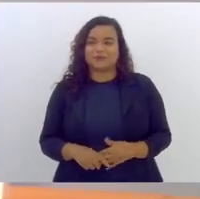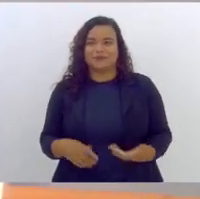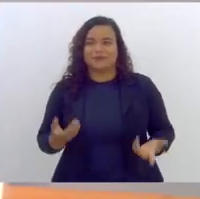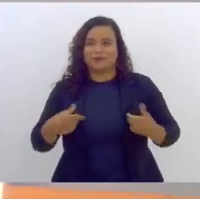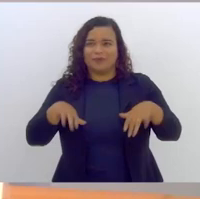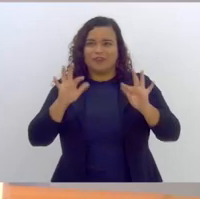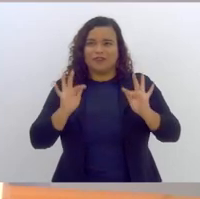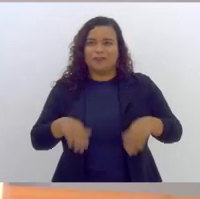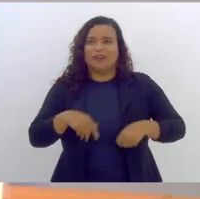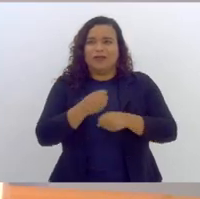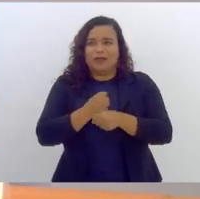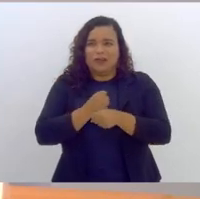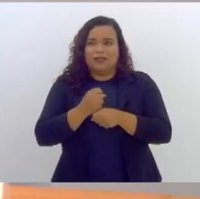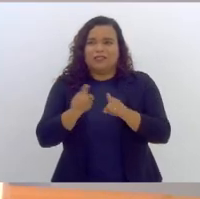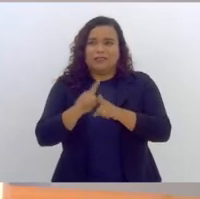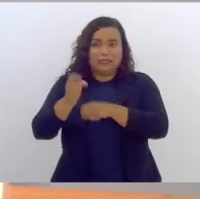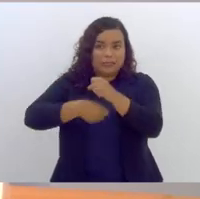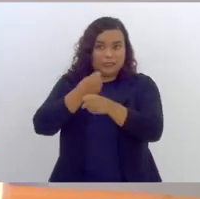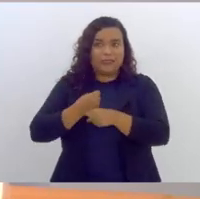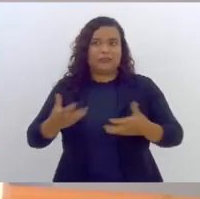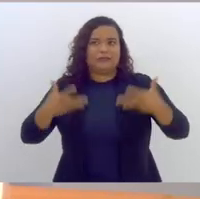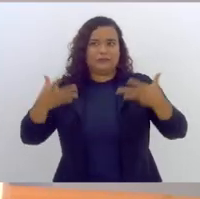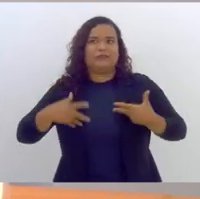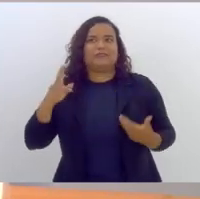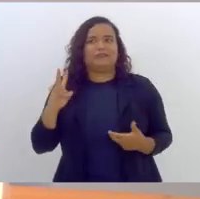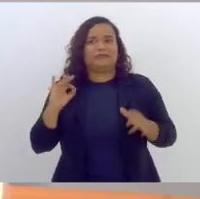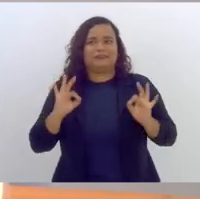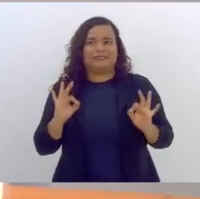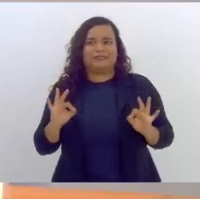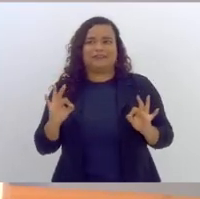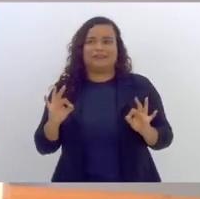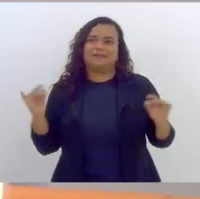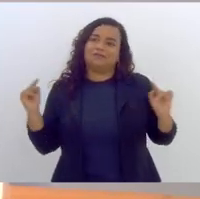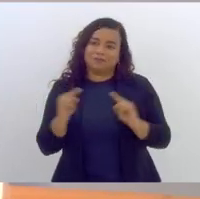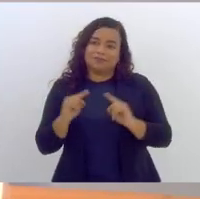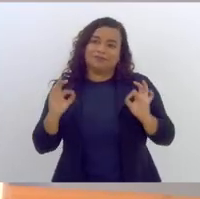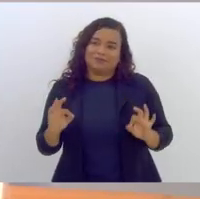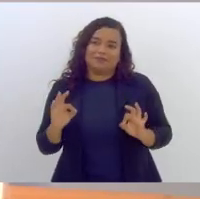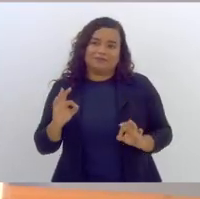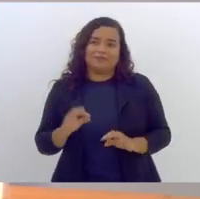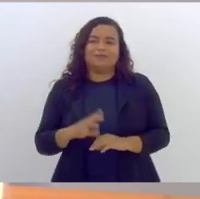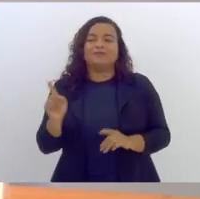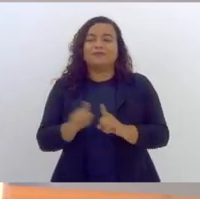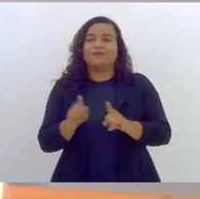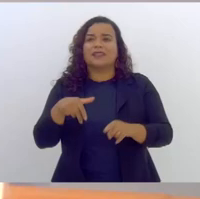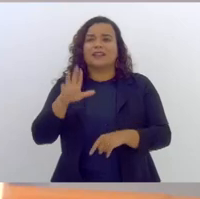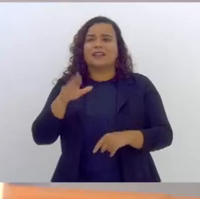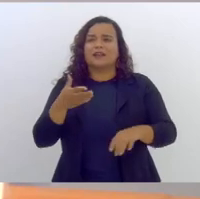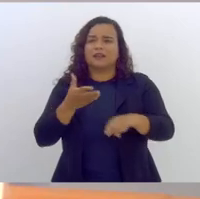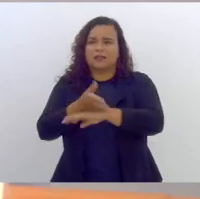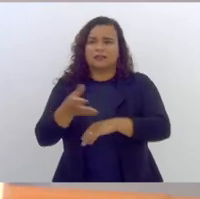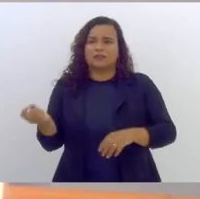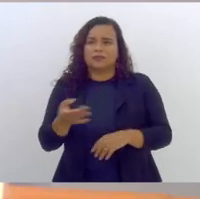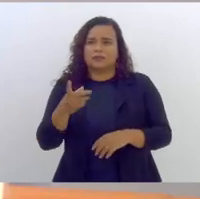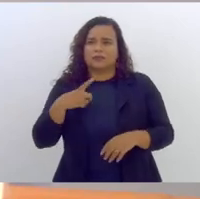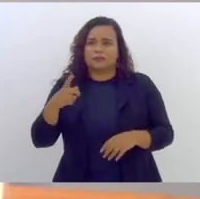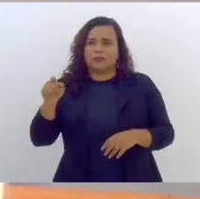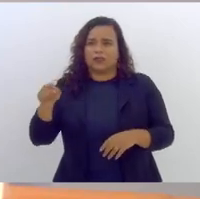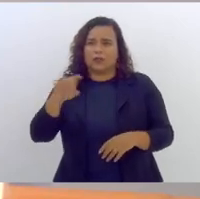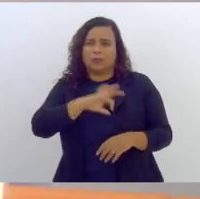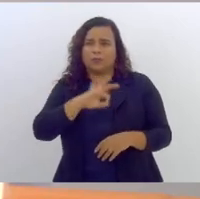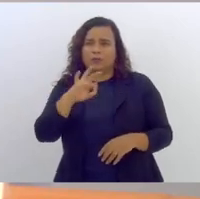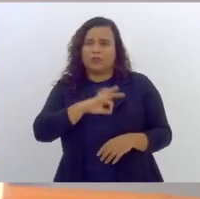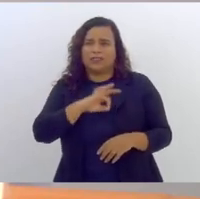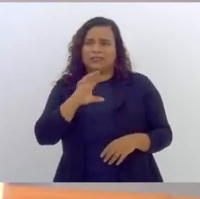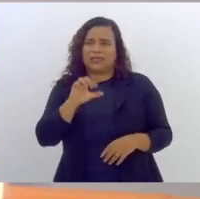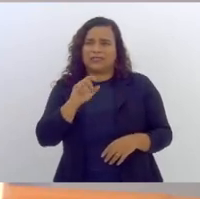ano e início de novo ano bem animado Então faz parte né E quem tá entrando agora a gente eu aprendi na Polícia Civil Quando